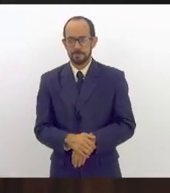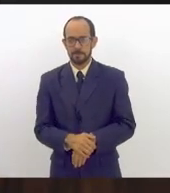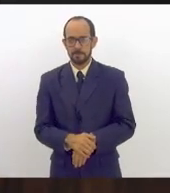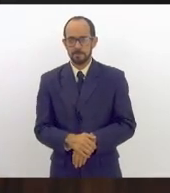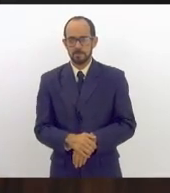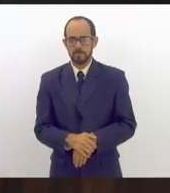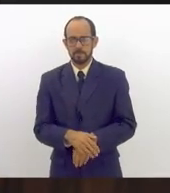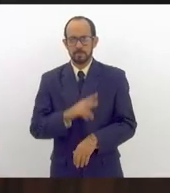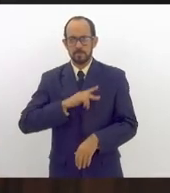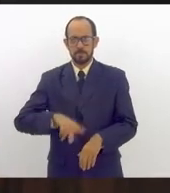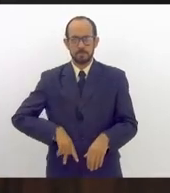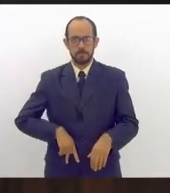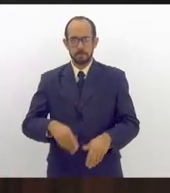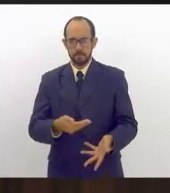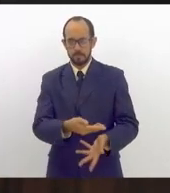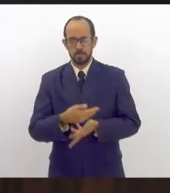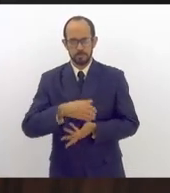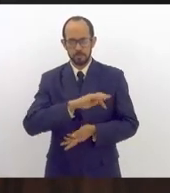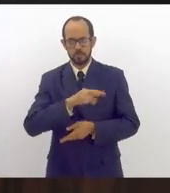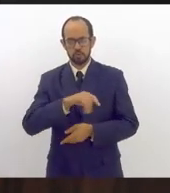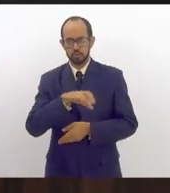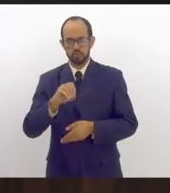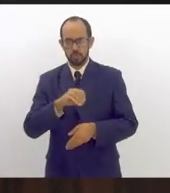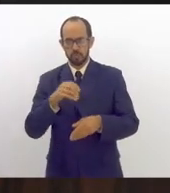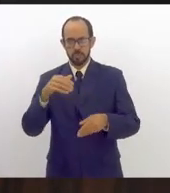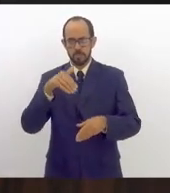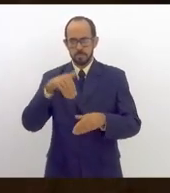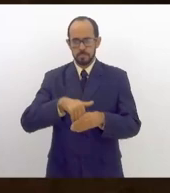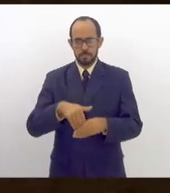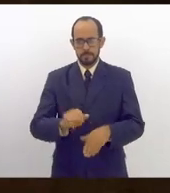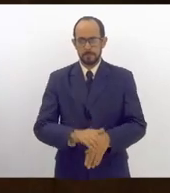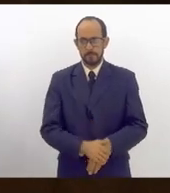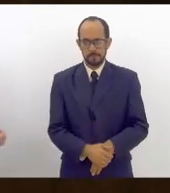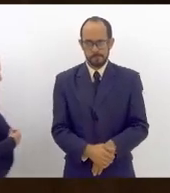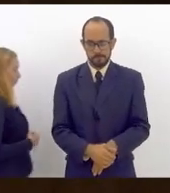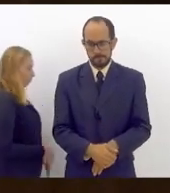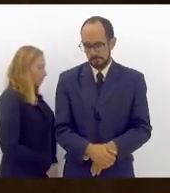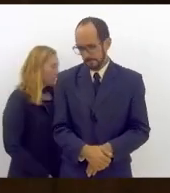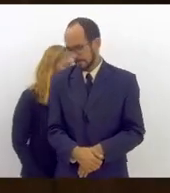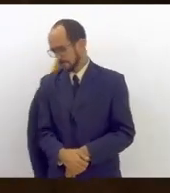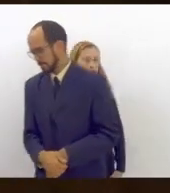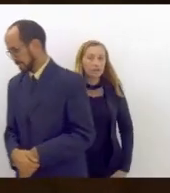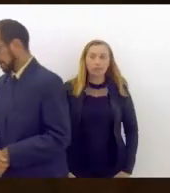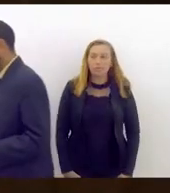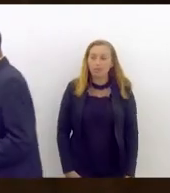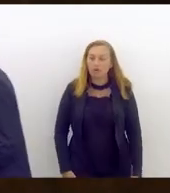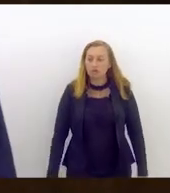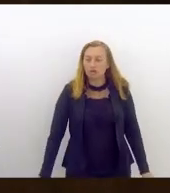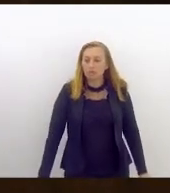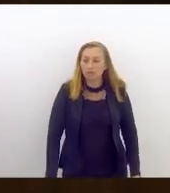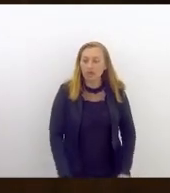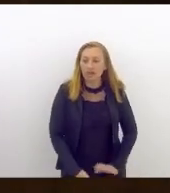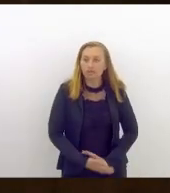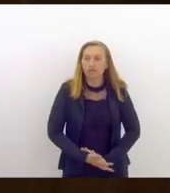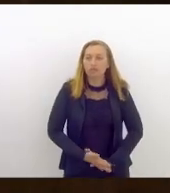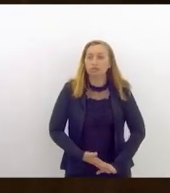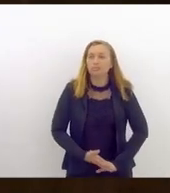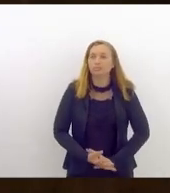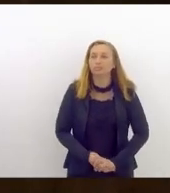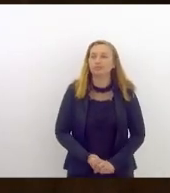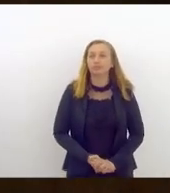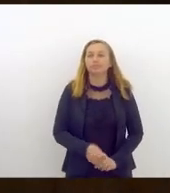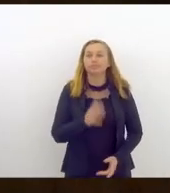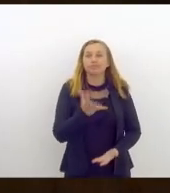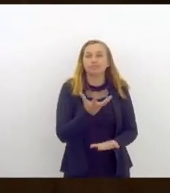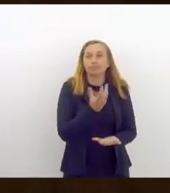A presidência convida o deputado Chico Machado para emitir parecer. Senhor presidente, antes de dar o parecer, eu queria... Acho que já foi registrada